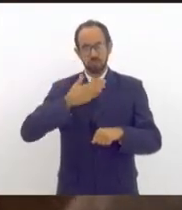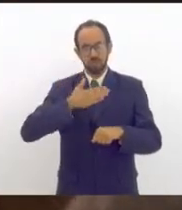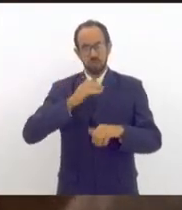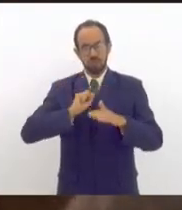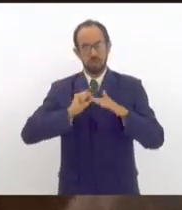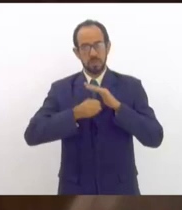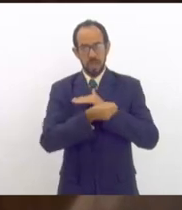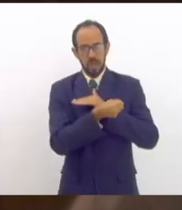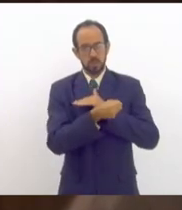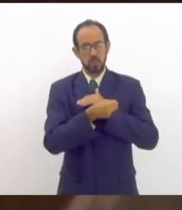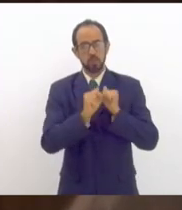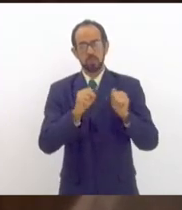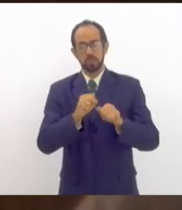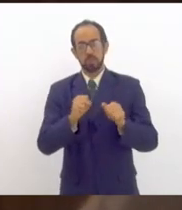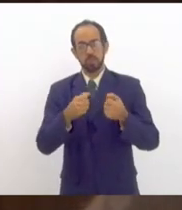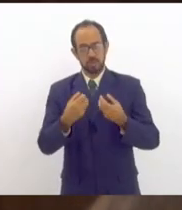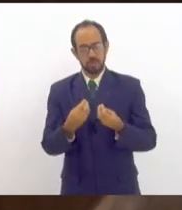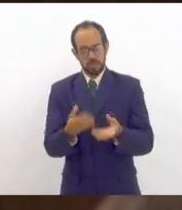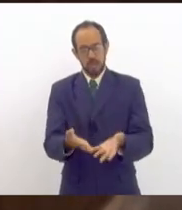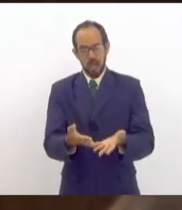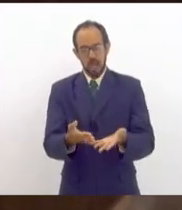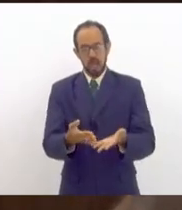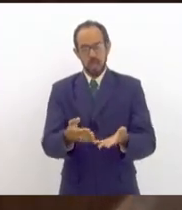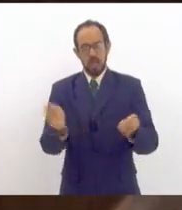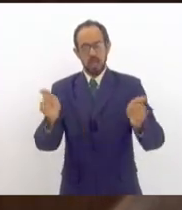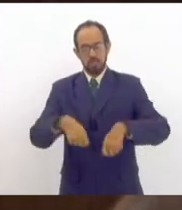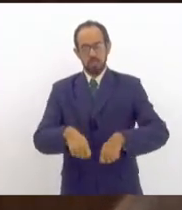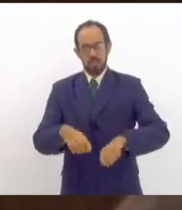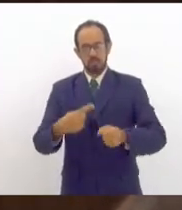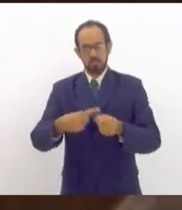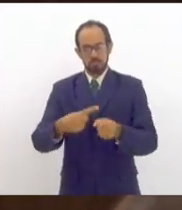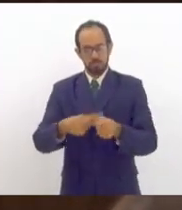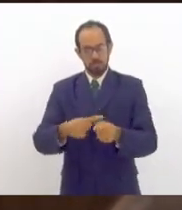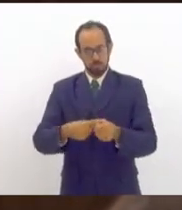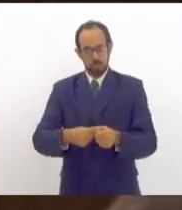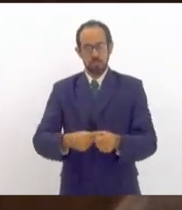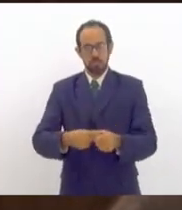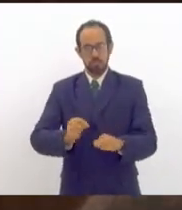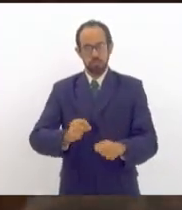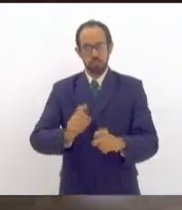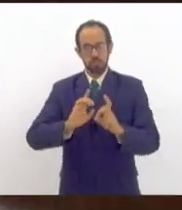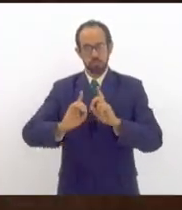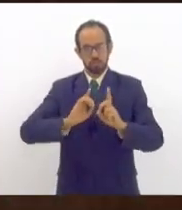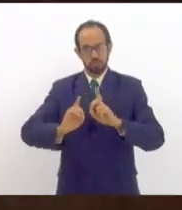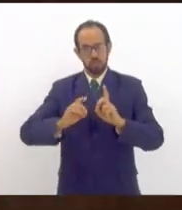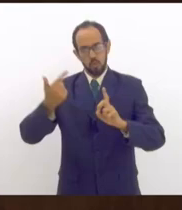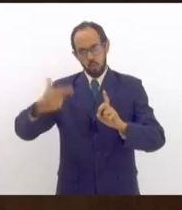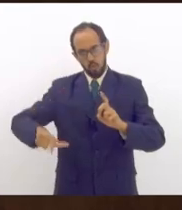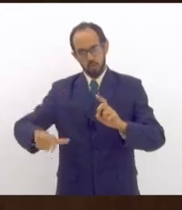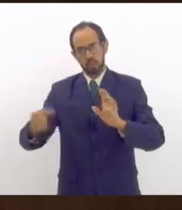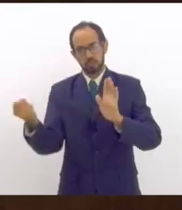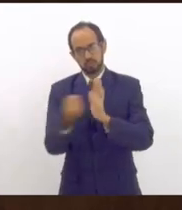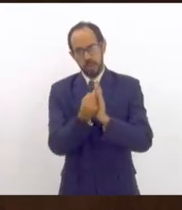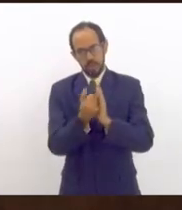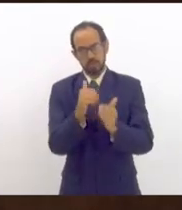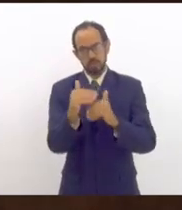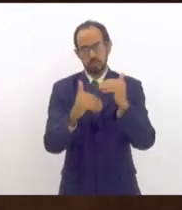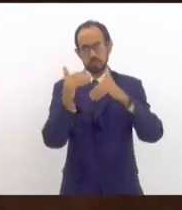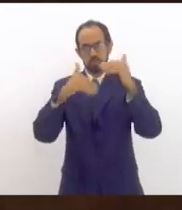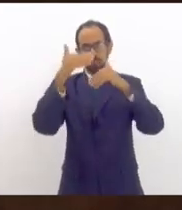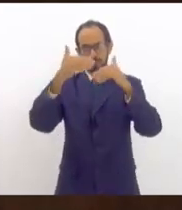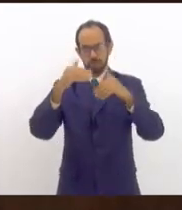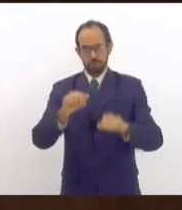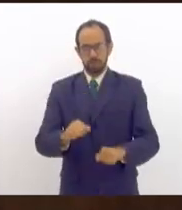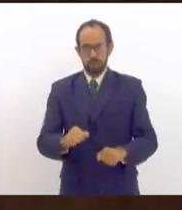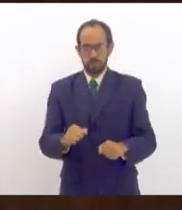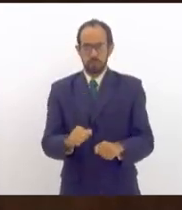proporcionar um ambiente que traga inclusive os municípios para que nós possamos discutir outros Marcos de desenvolvimento que passam